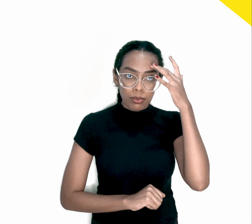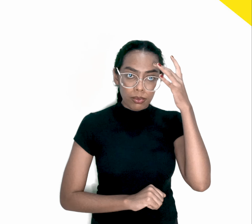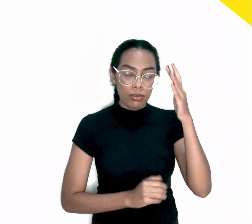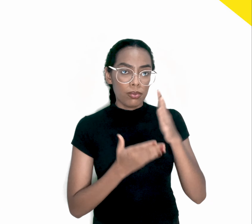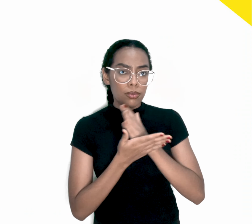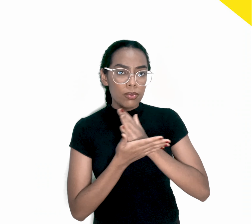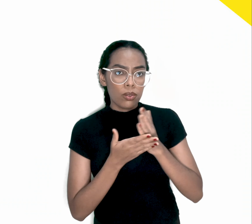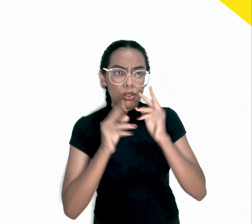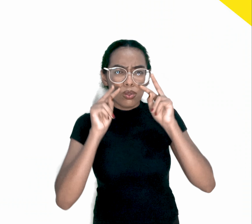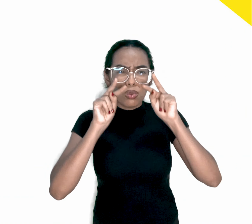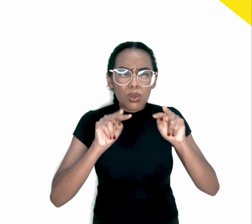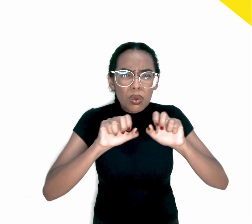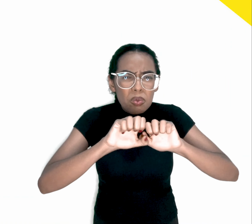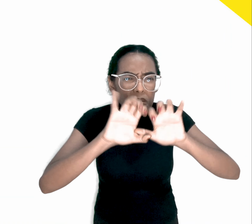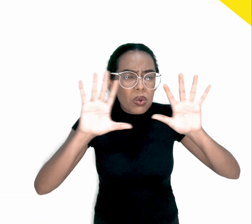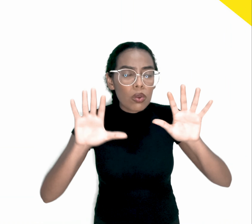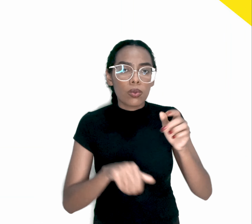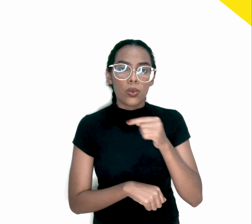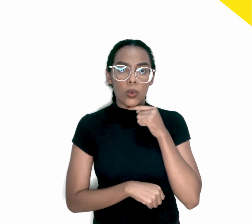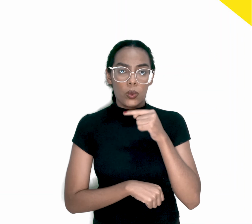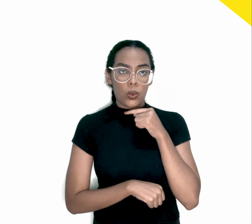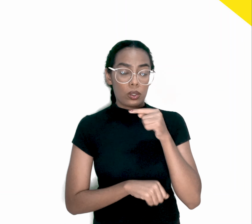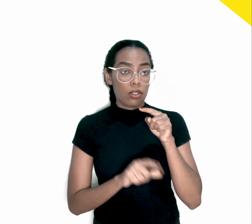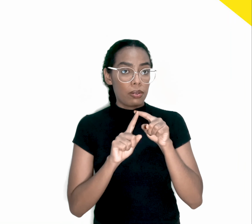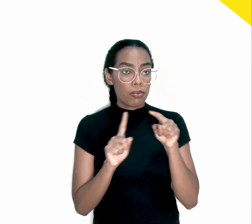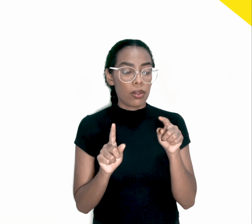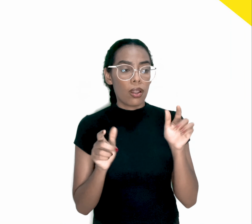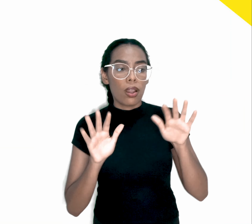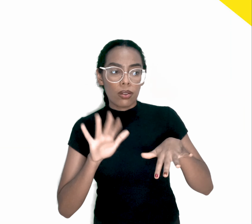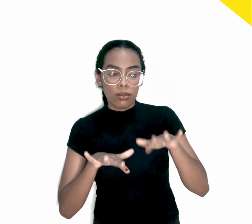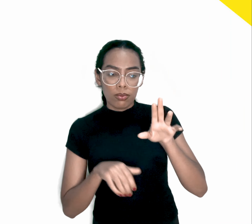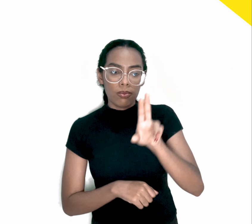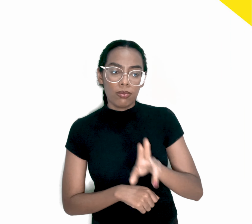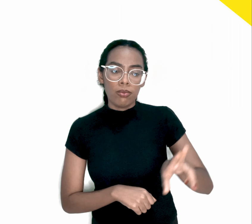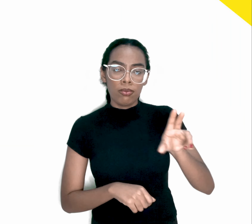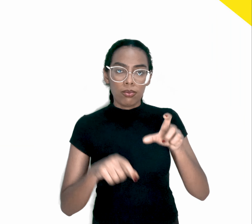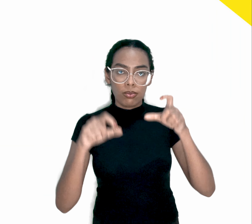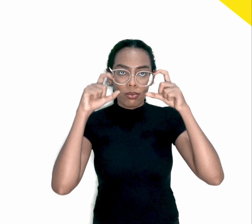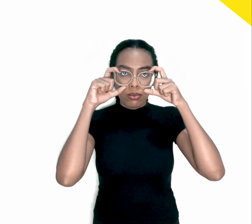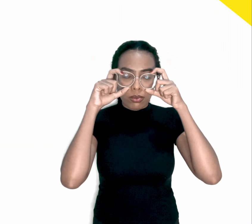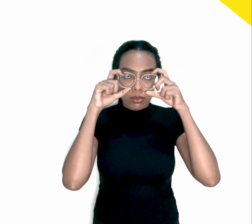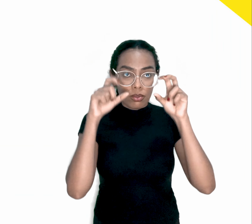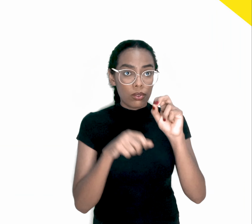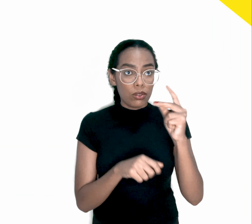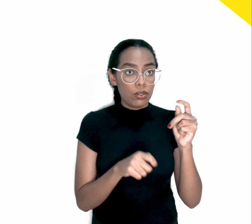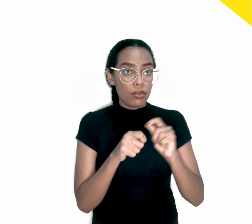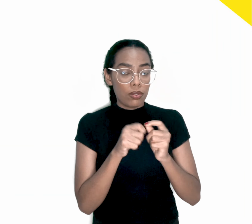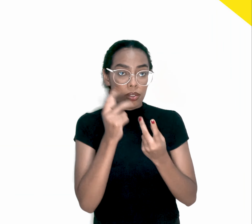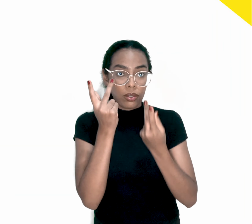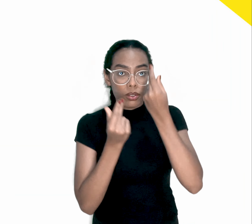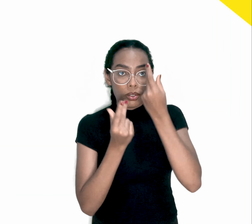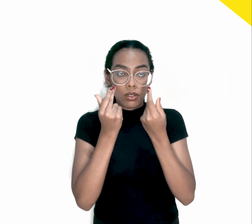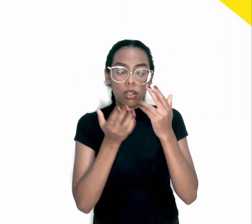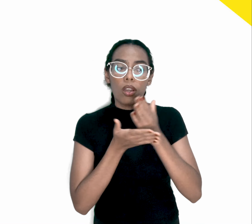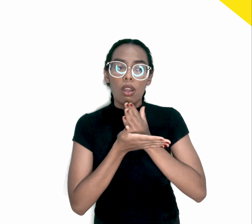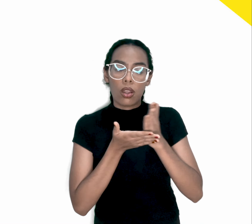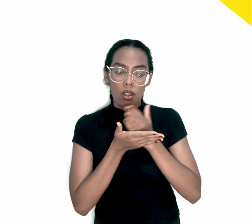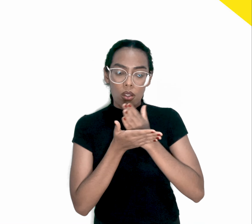óculos, lentes de contato ou fazendo cirurgias Existem vários níveis e intensidades de baixa visão